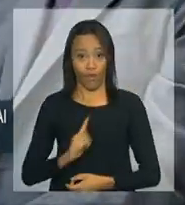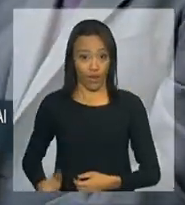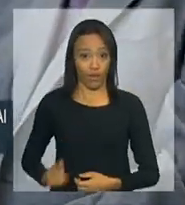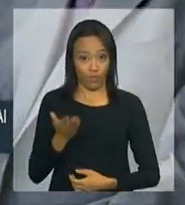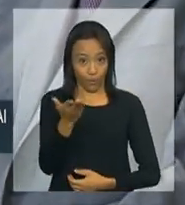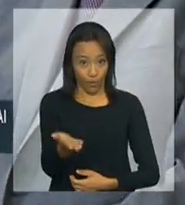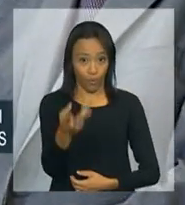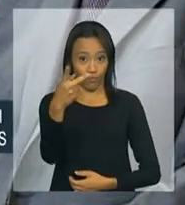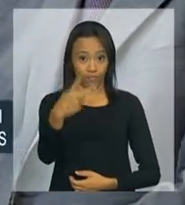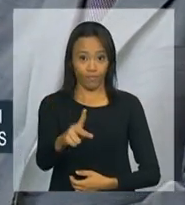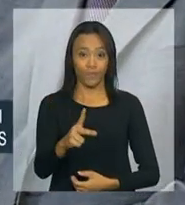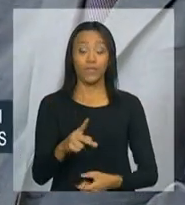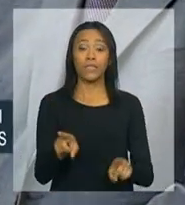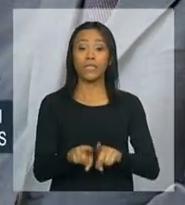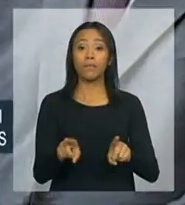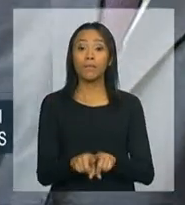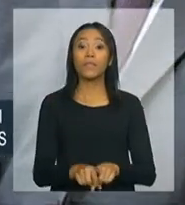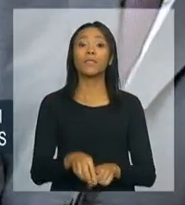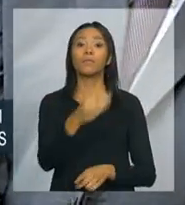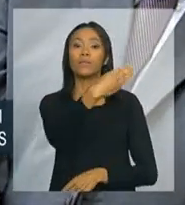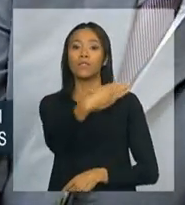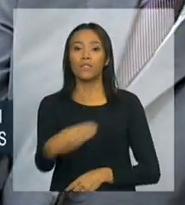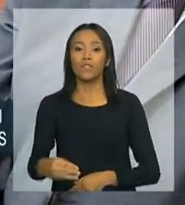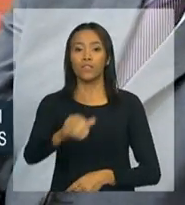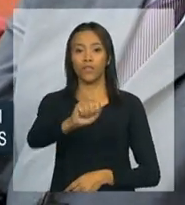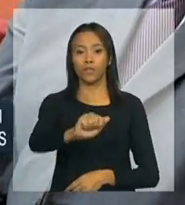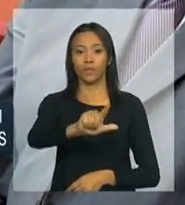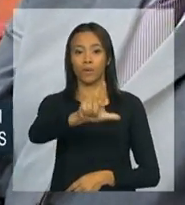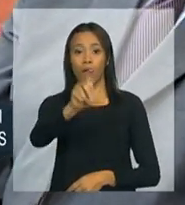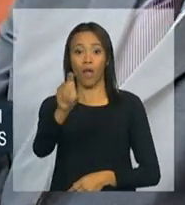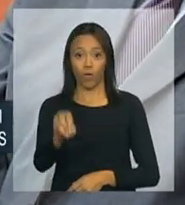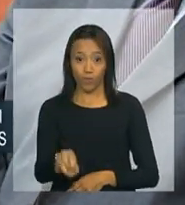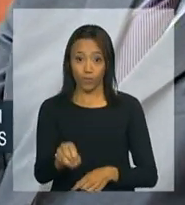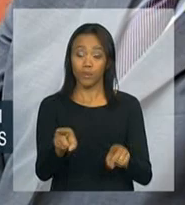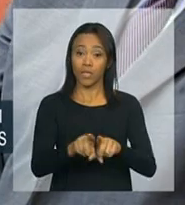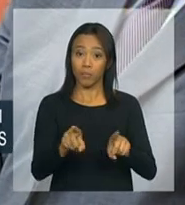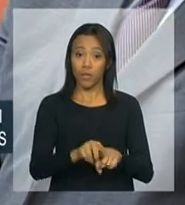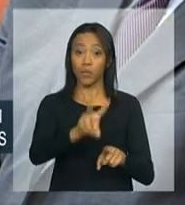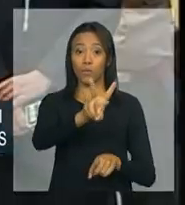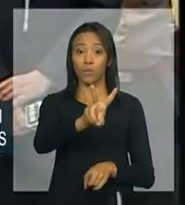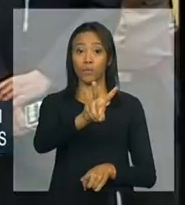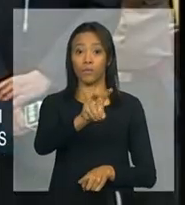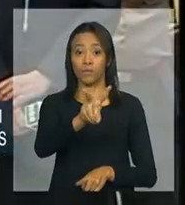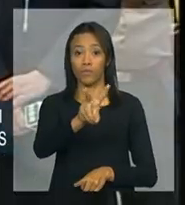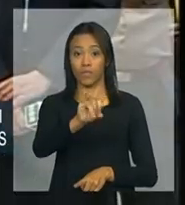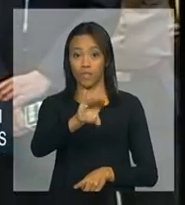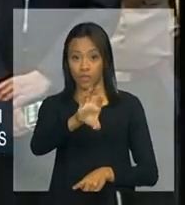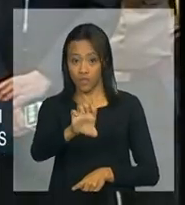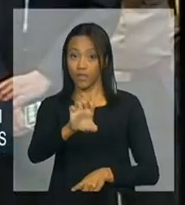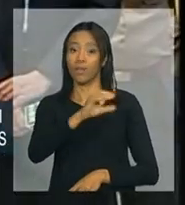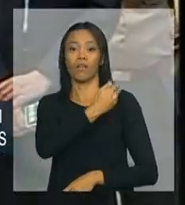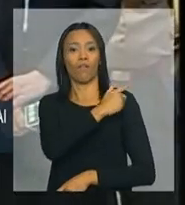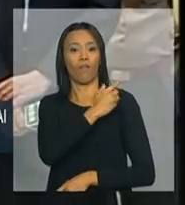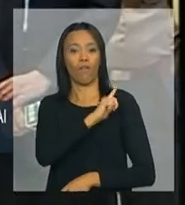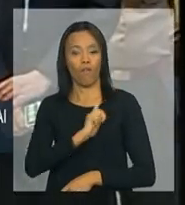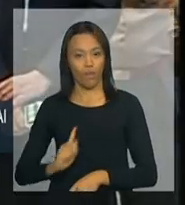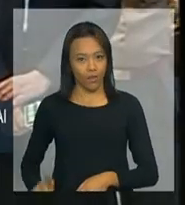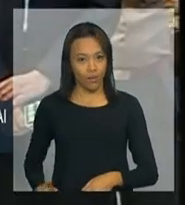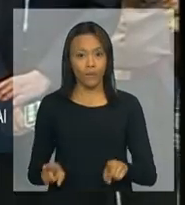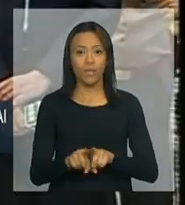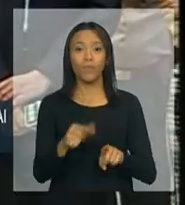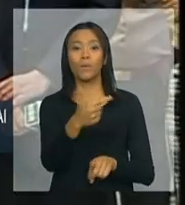e ministro Aldo, juntamente com o Pezão, vice-governador, e com o Mariano